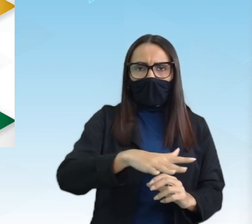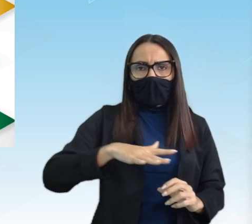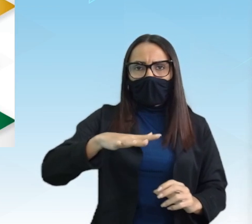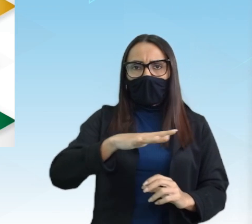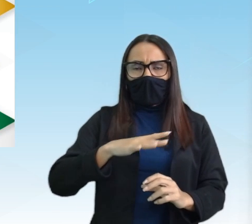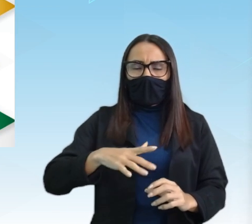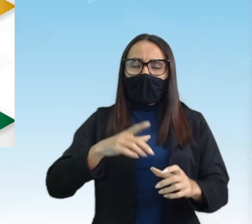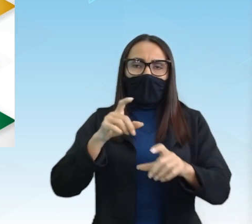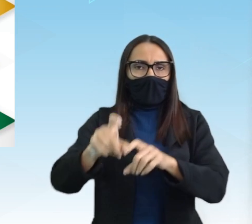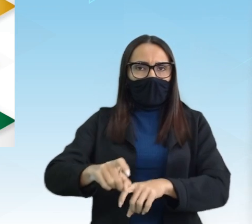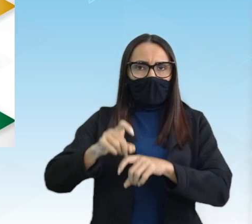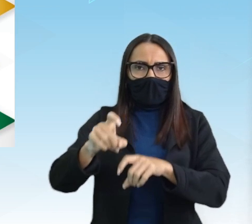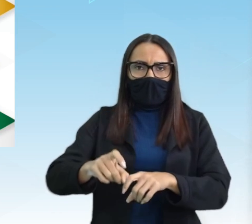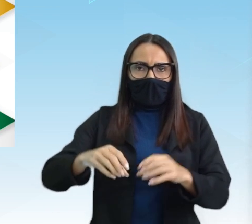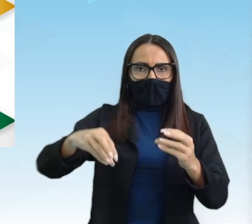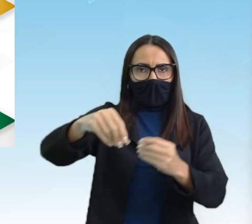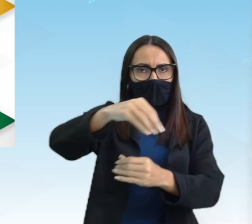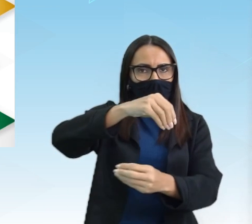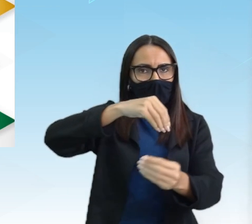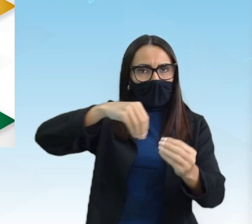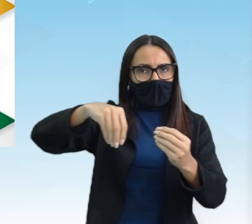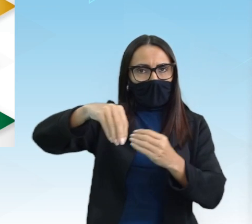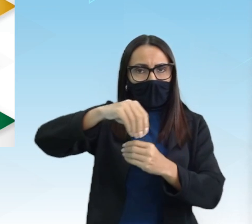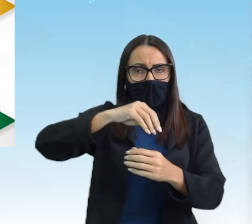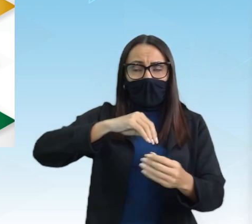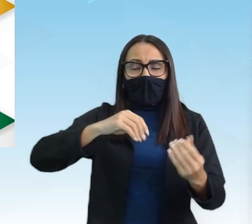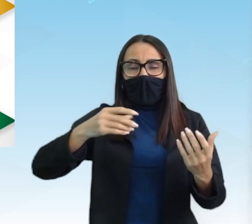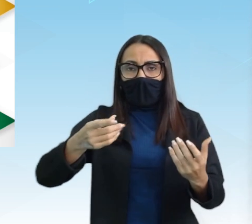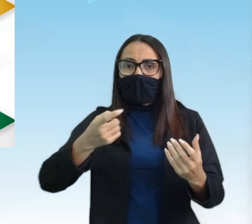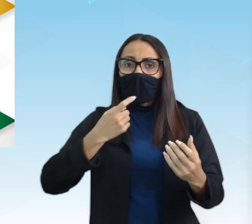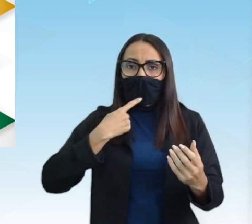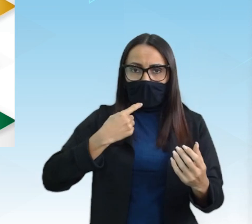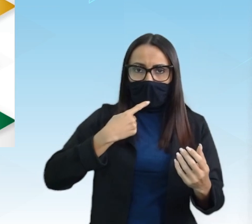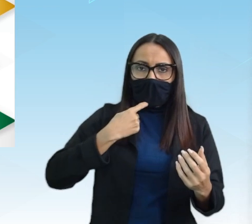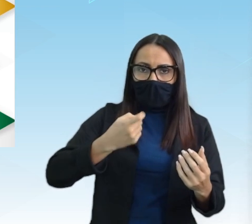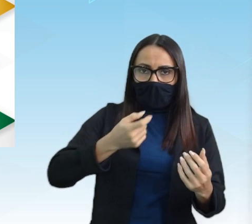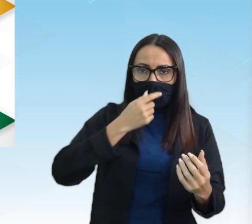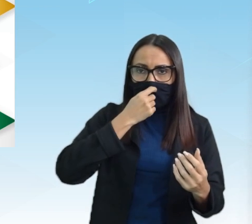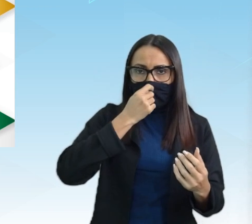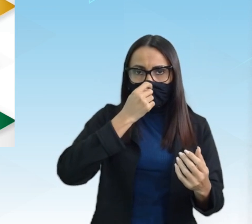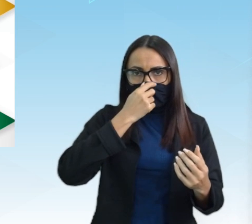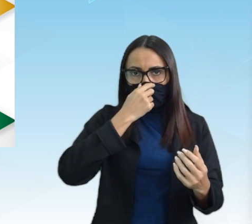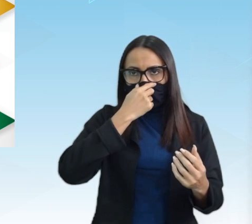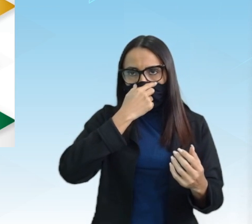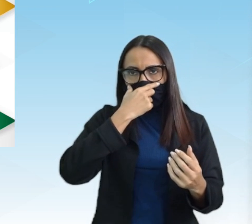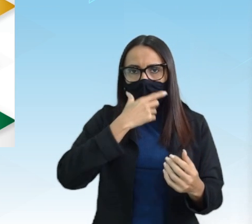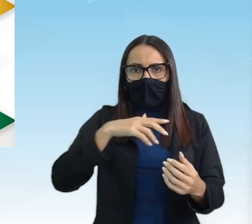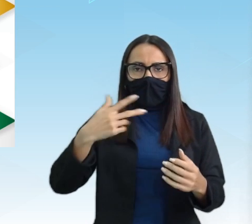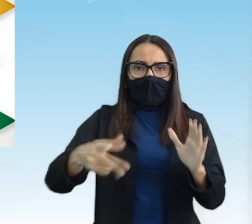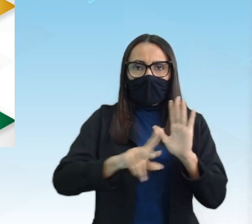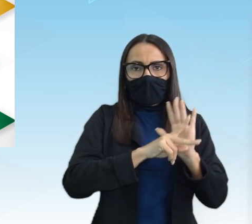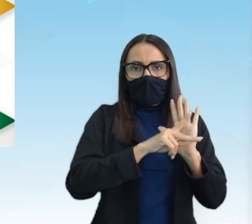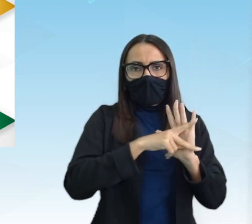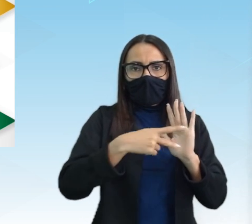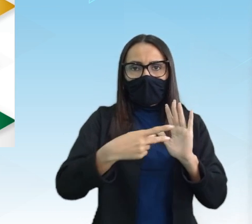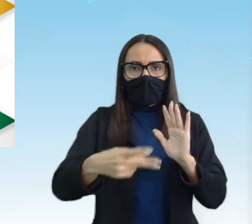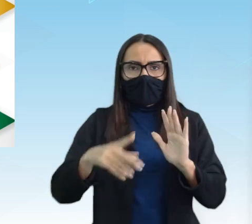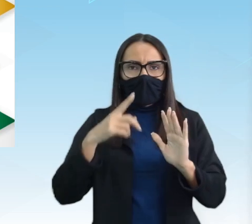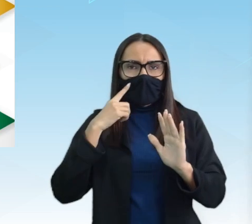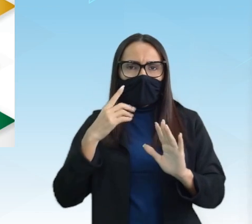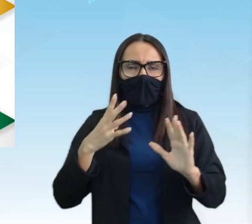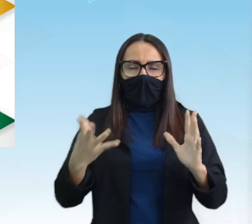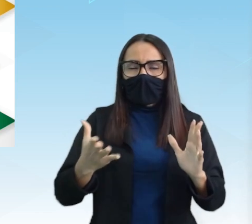e nossa terra vermelha, como se chama, barro vermelho, que ele é próprio para